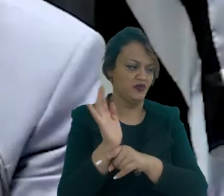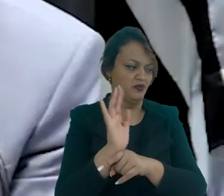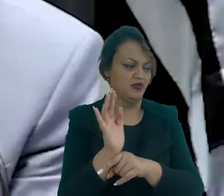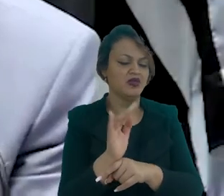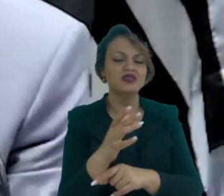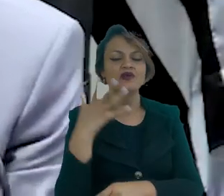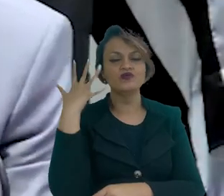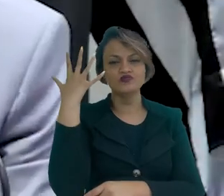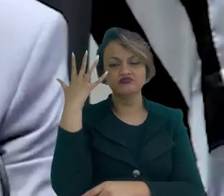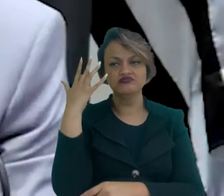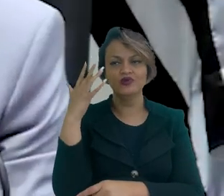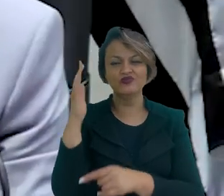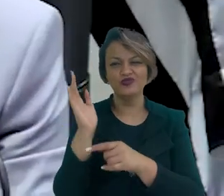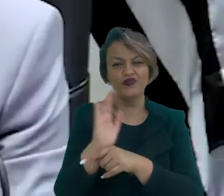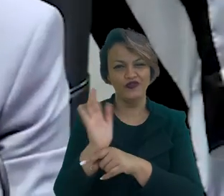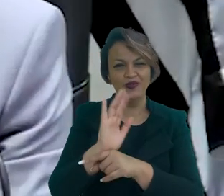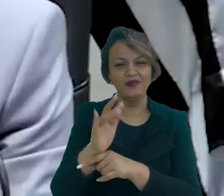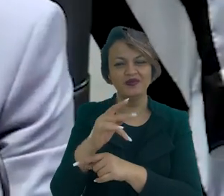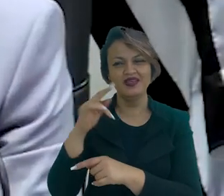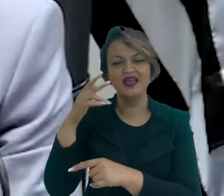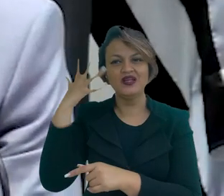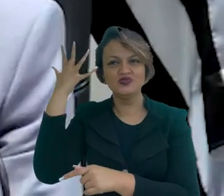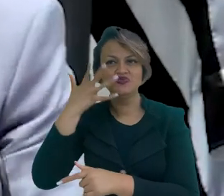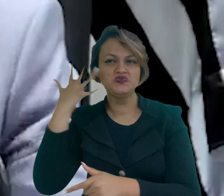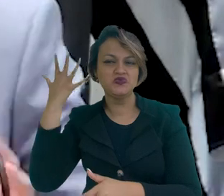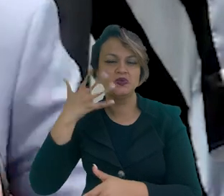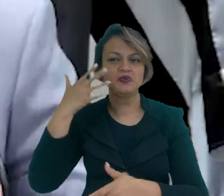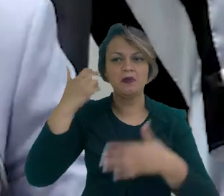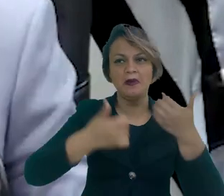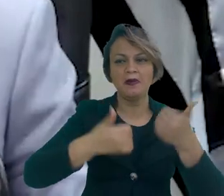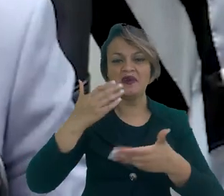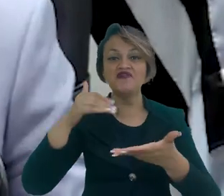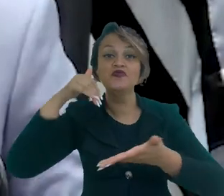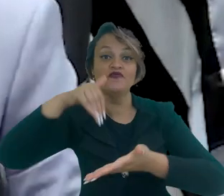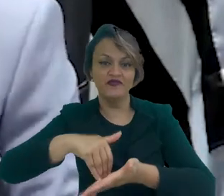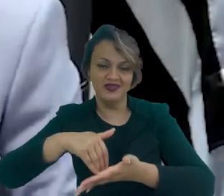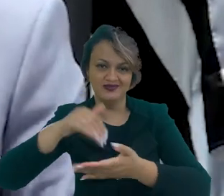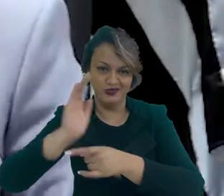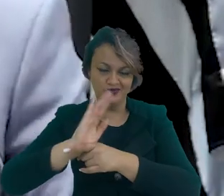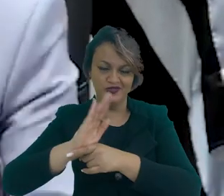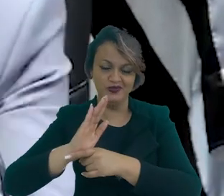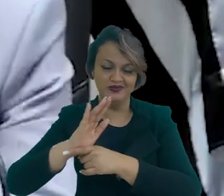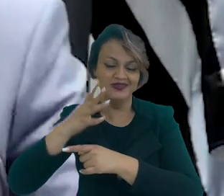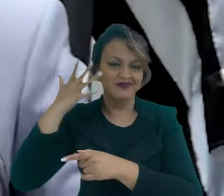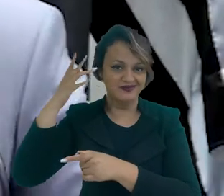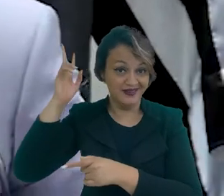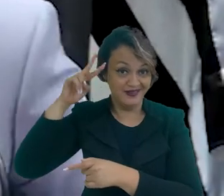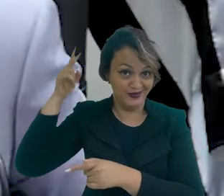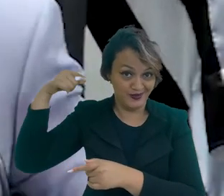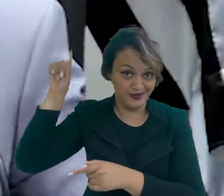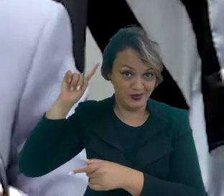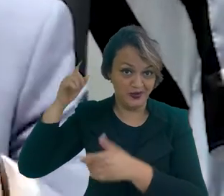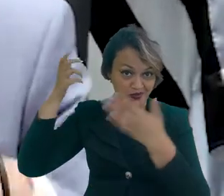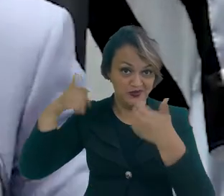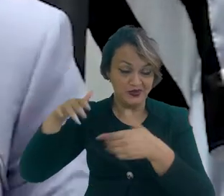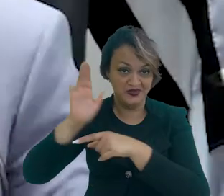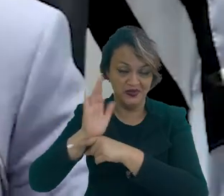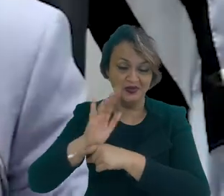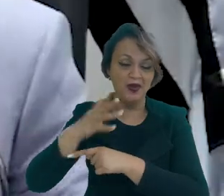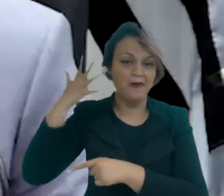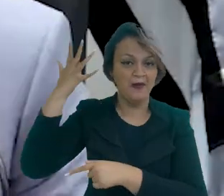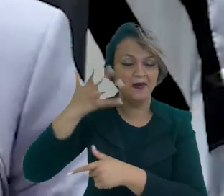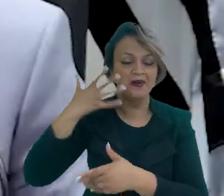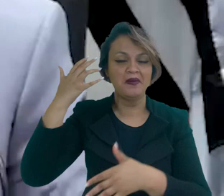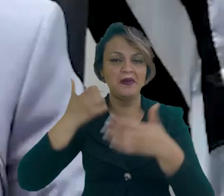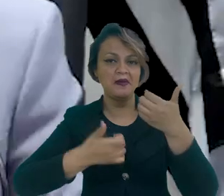fala no filme né ela fez uma o discurso final do filme né Eu nem ia falar dela hoje mas enfim o discurso final